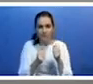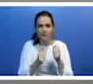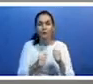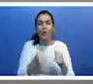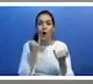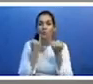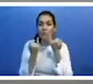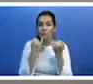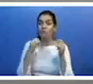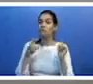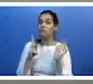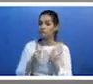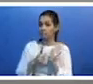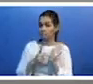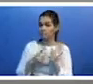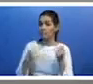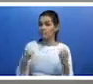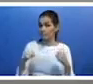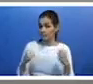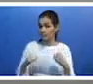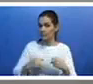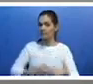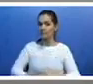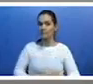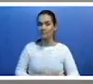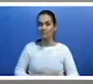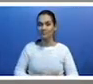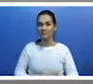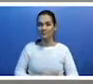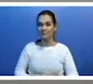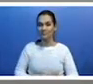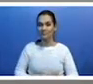informações necessárias. Prestem atenção, olha.